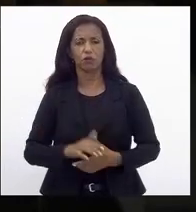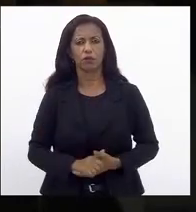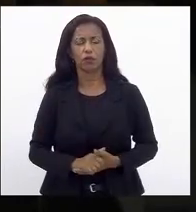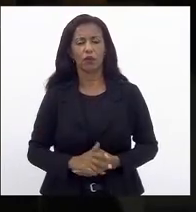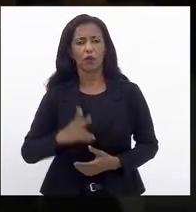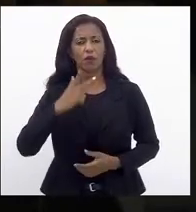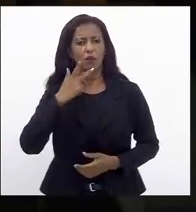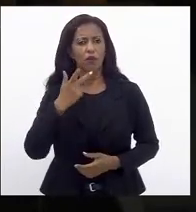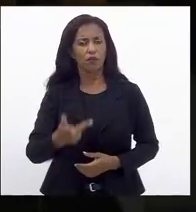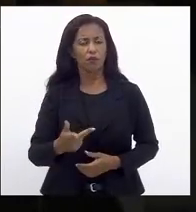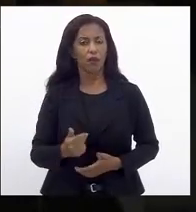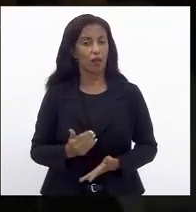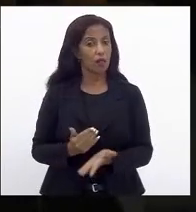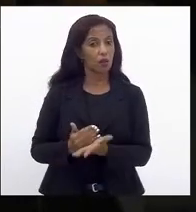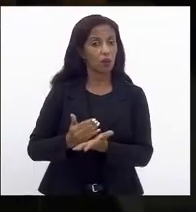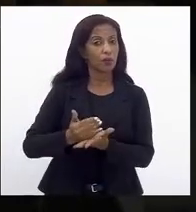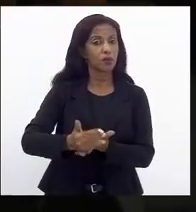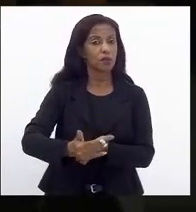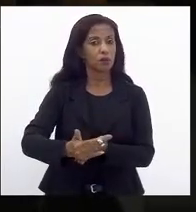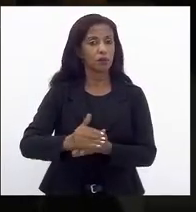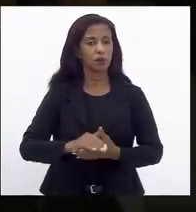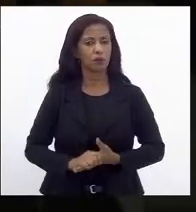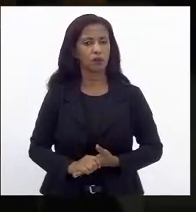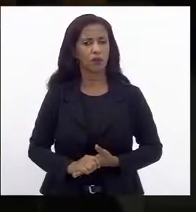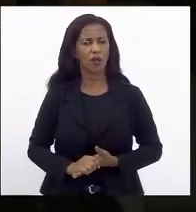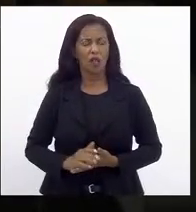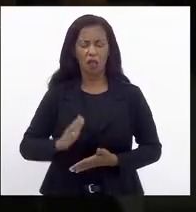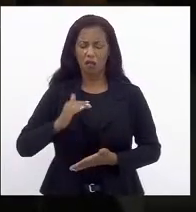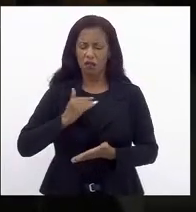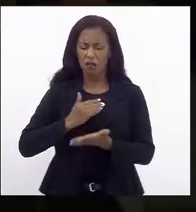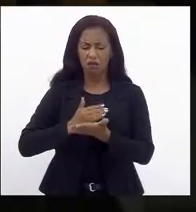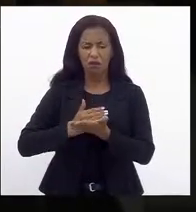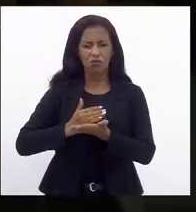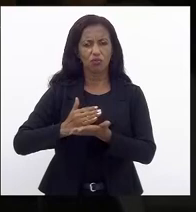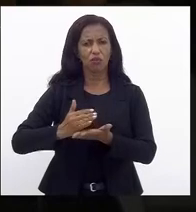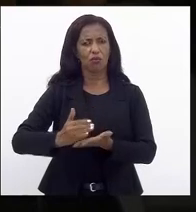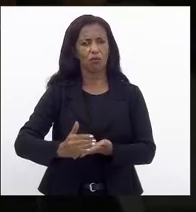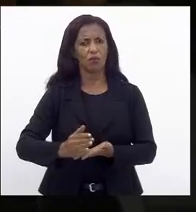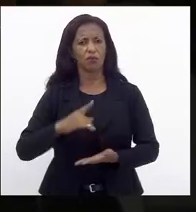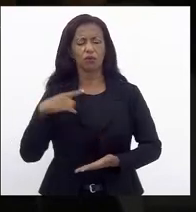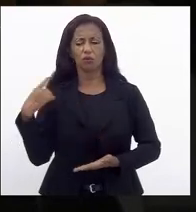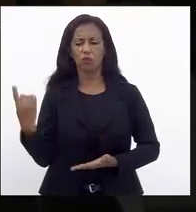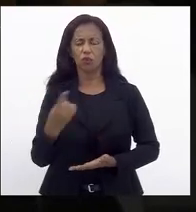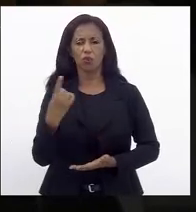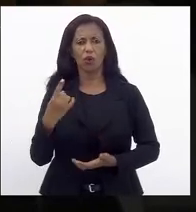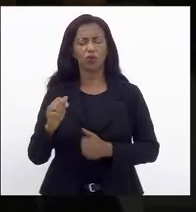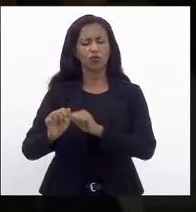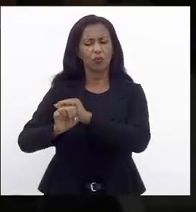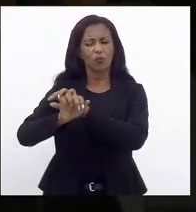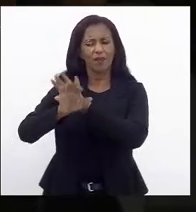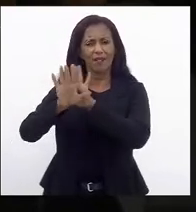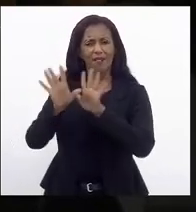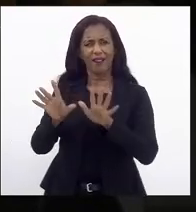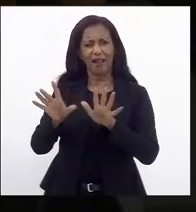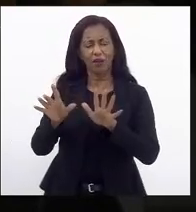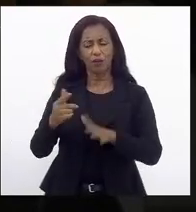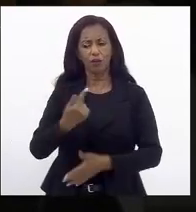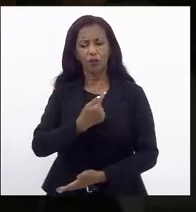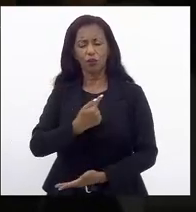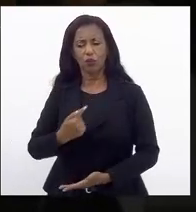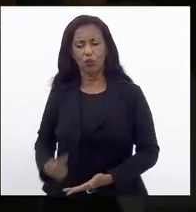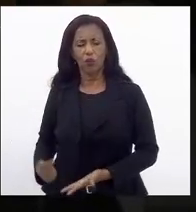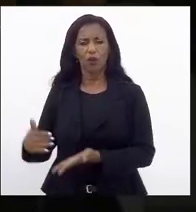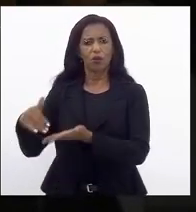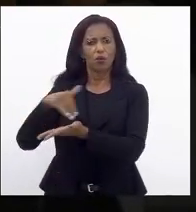dizer que por princípio desde o início nós estamos Claro para o governador